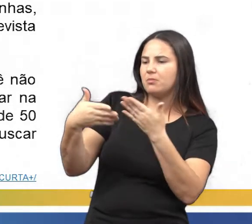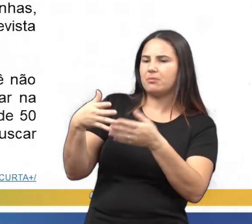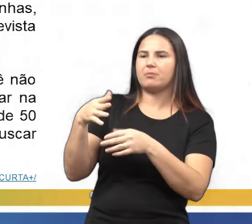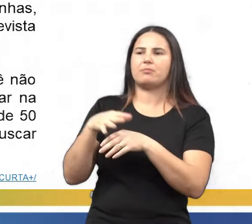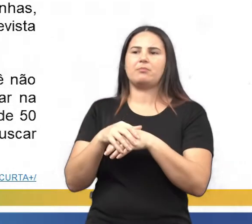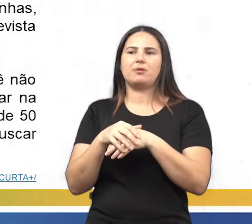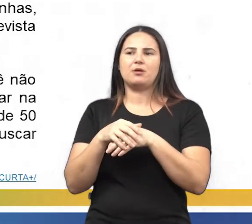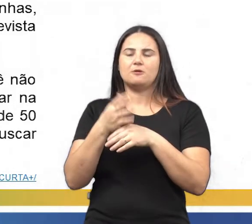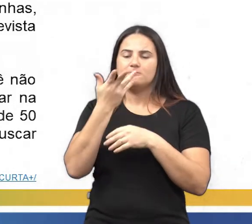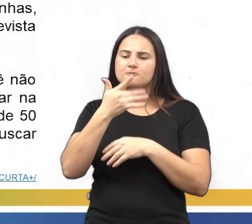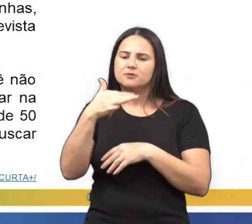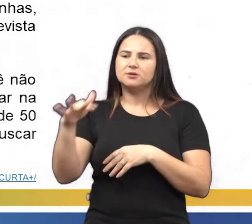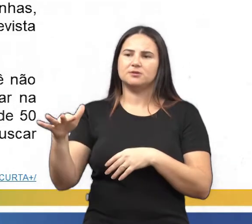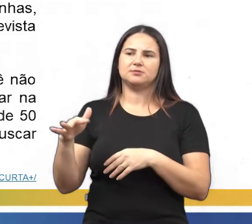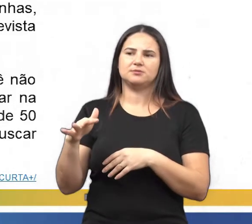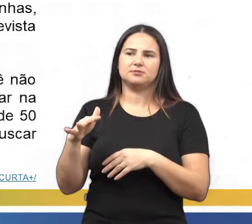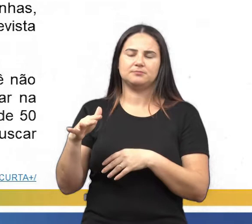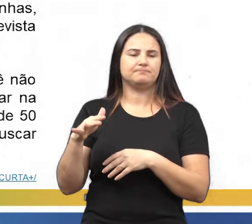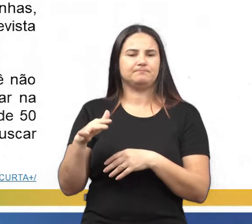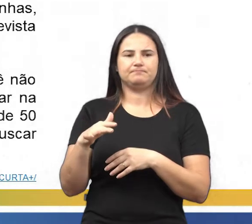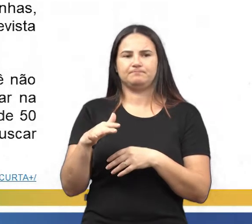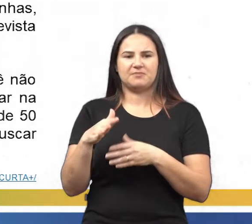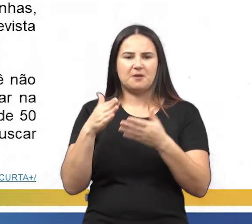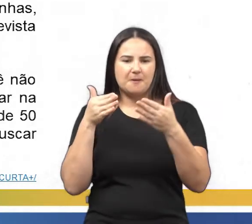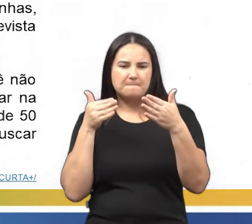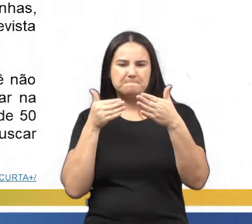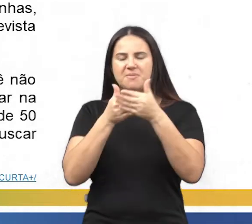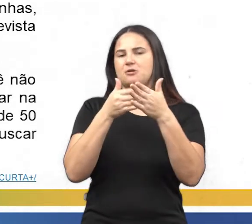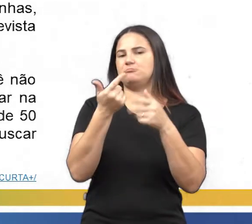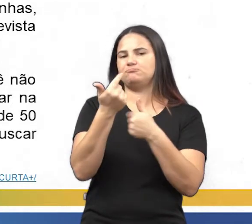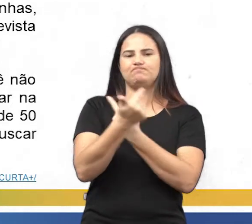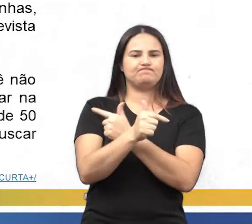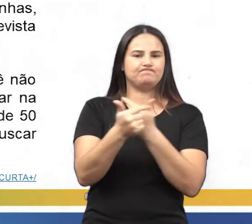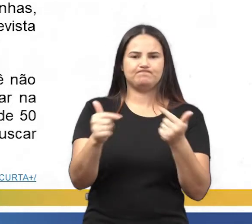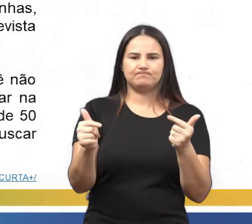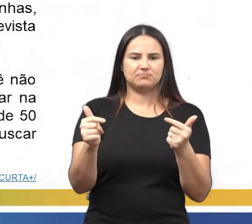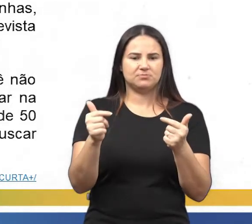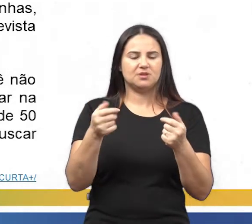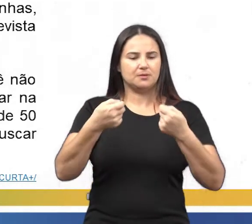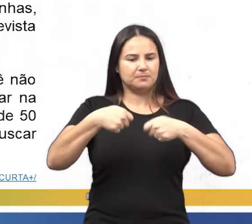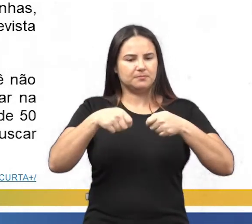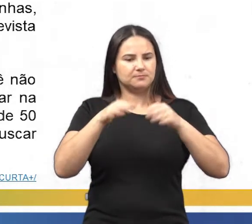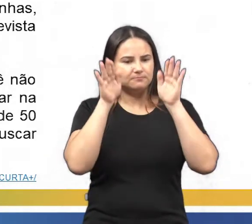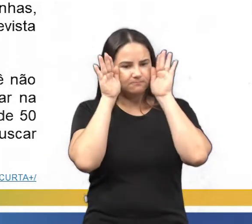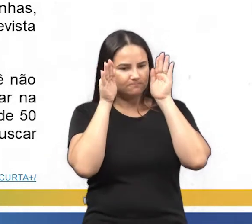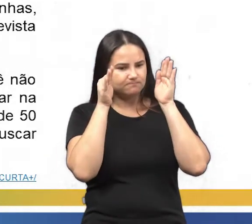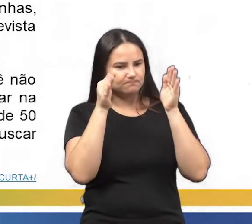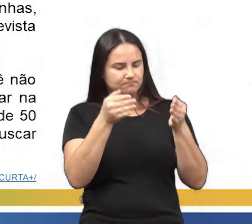barreiras. Tem de ver qual é o tamanho da criança para ficar na altura dos olhos e falar